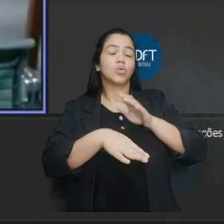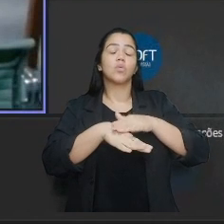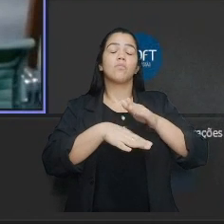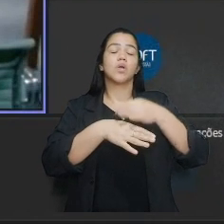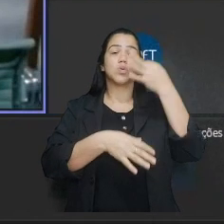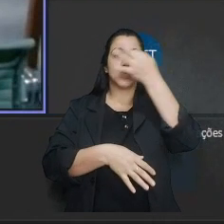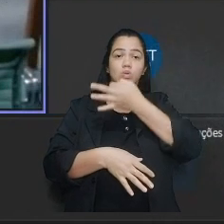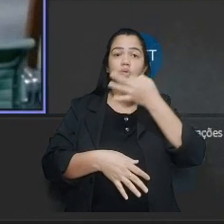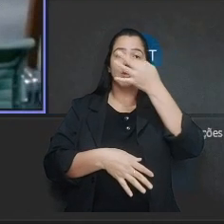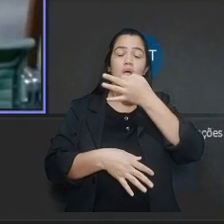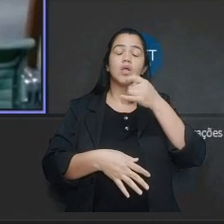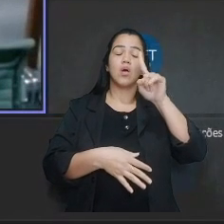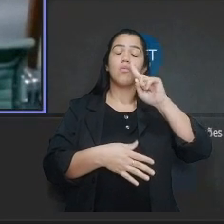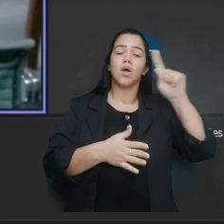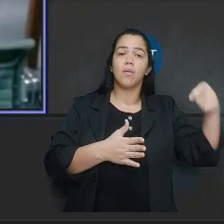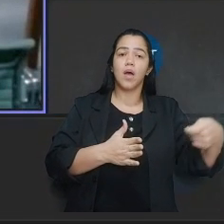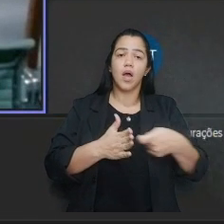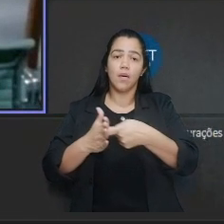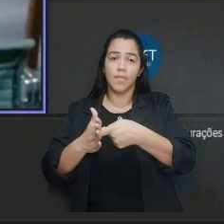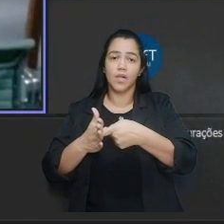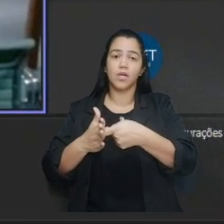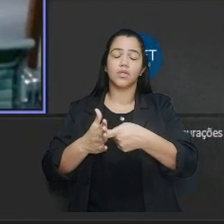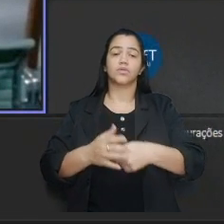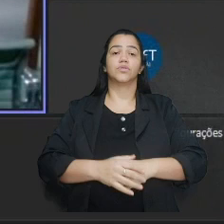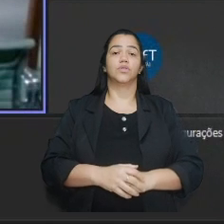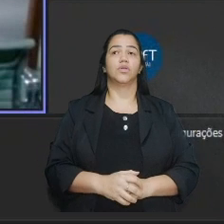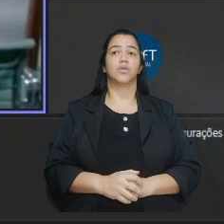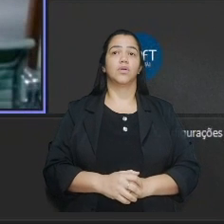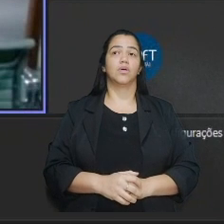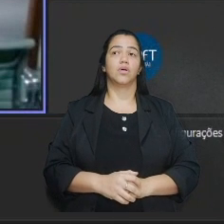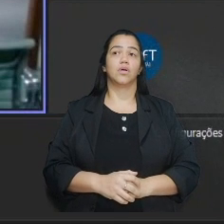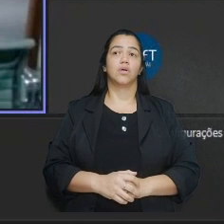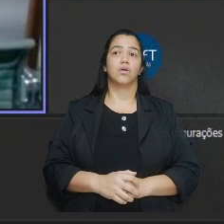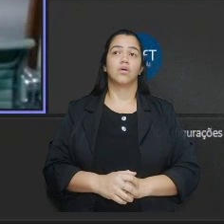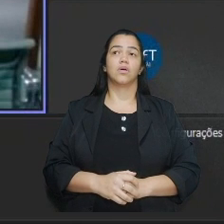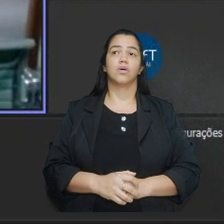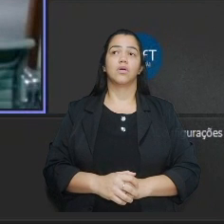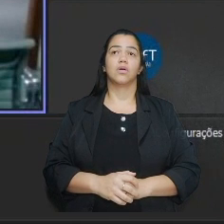Inscrito para sustentação oral pela parte apelante.